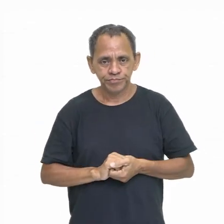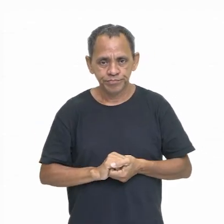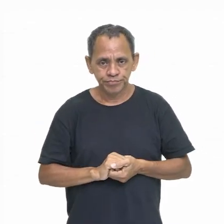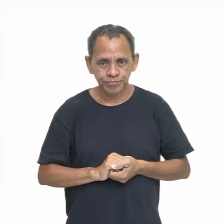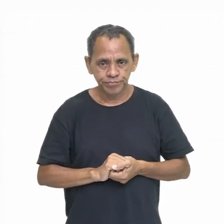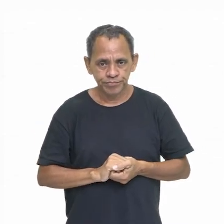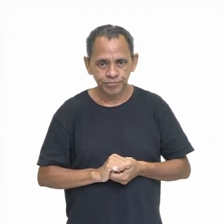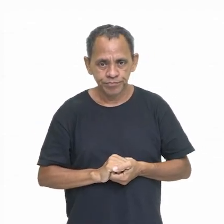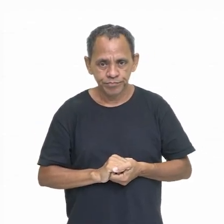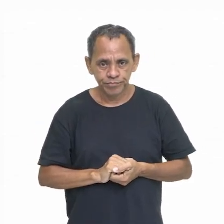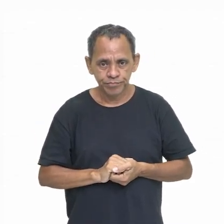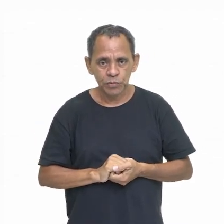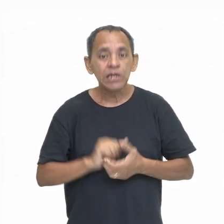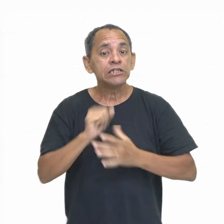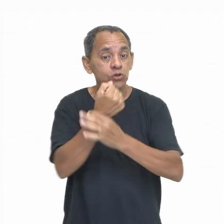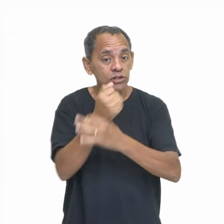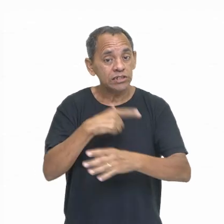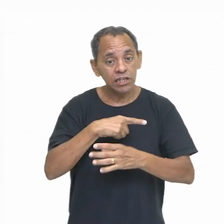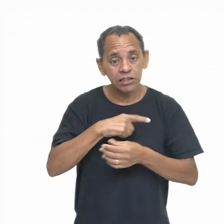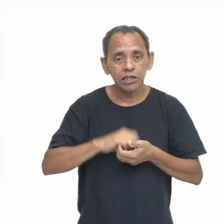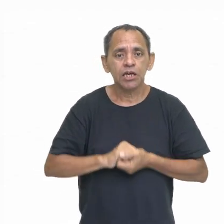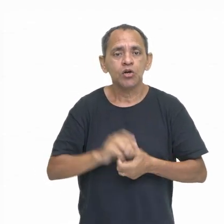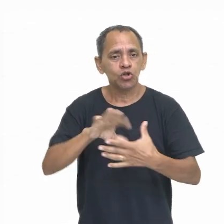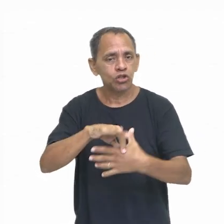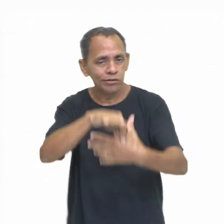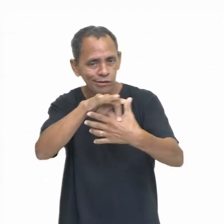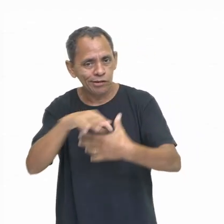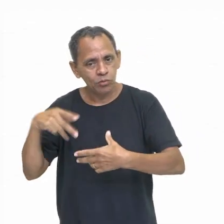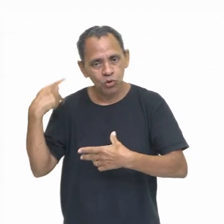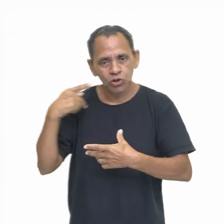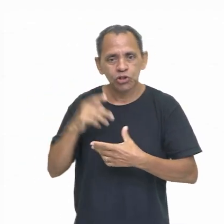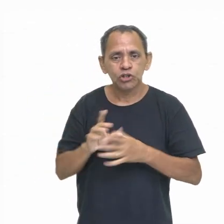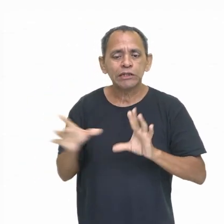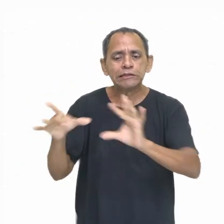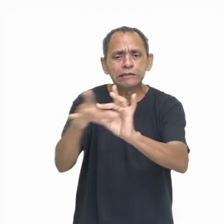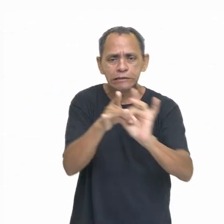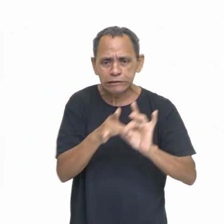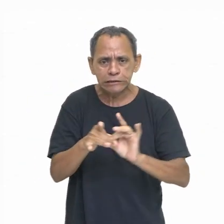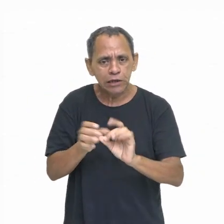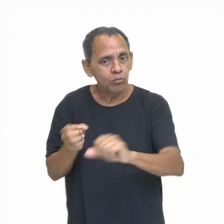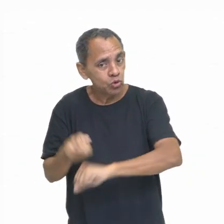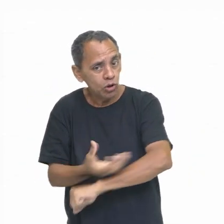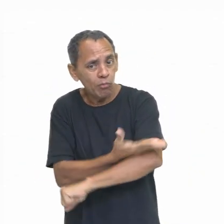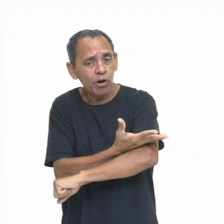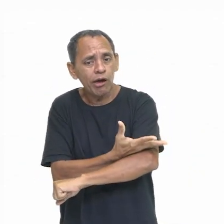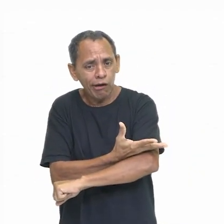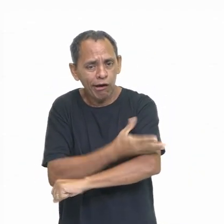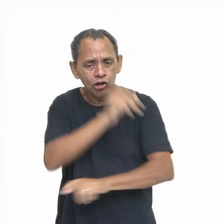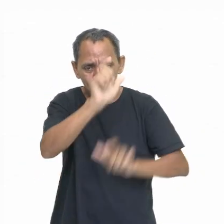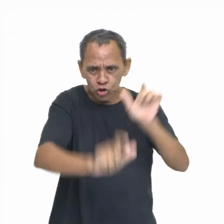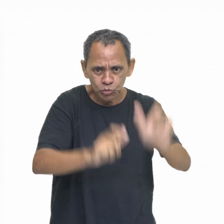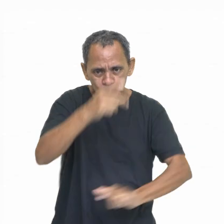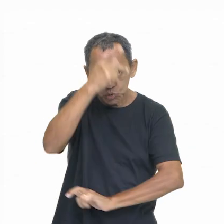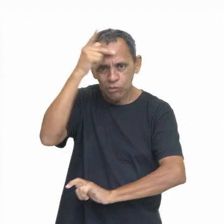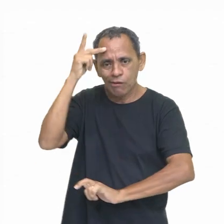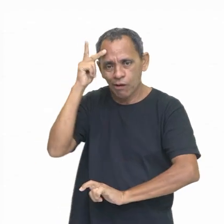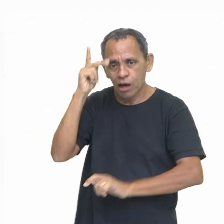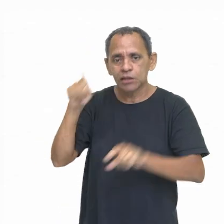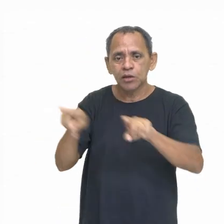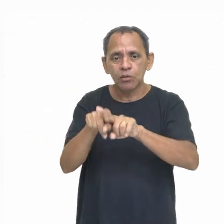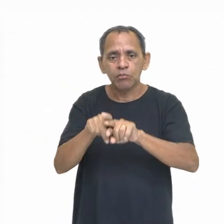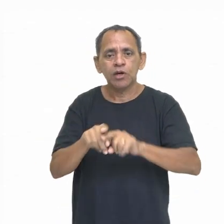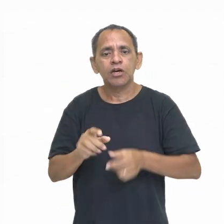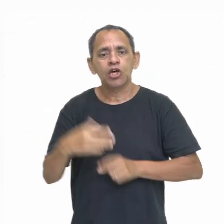a questão do populismo era aquela onde o líder político se liga de modo emocional, que ele mexe com a emoção, com a cabeça das pessoas?